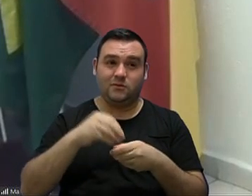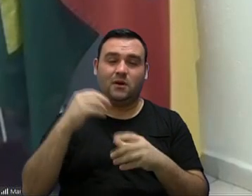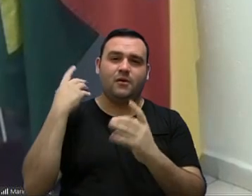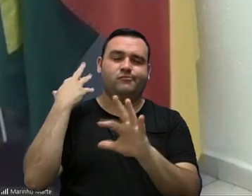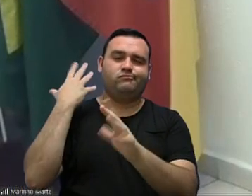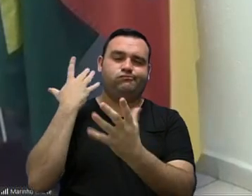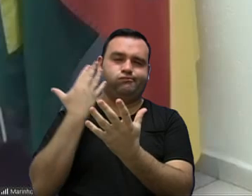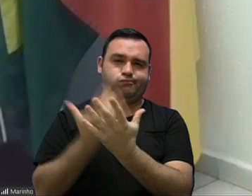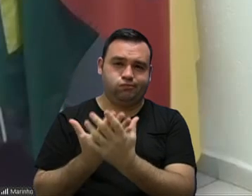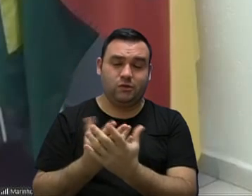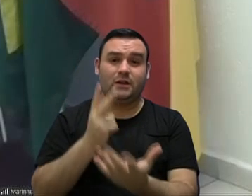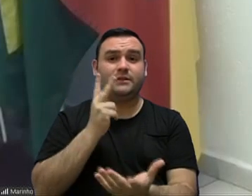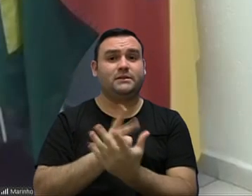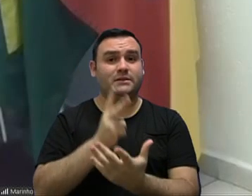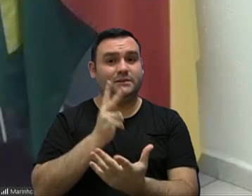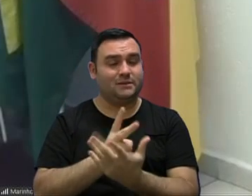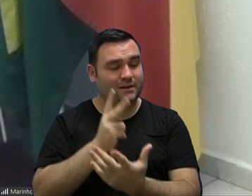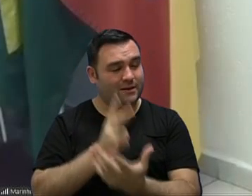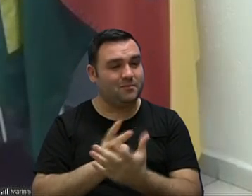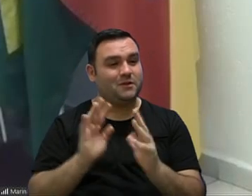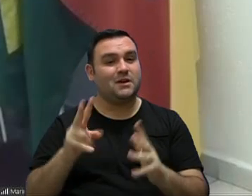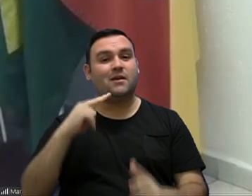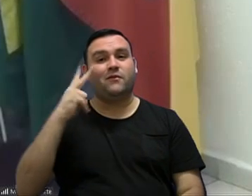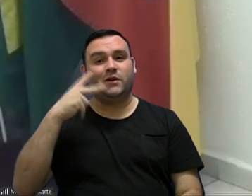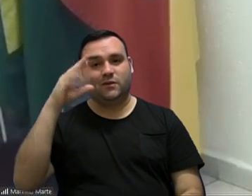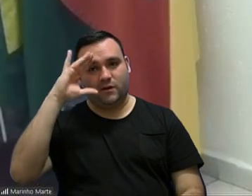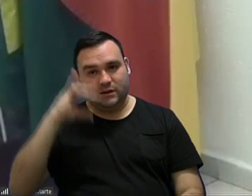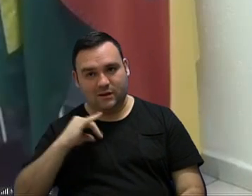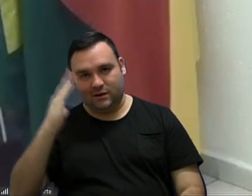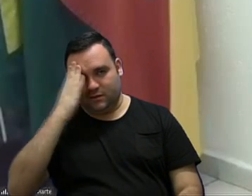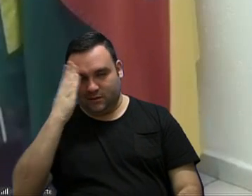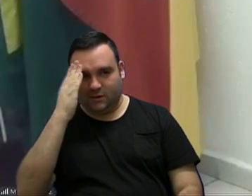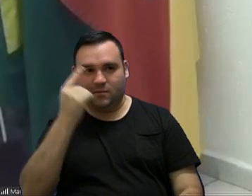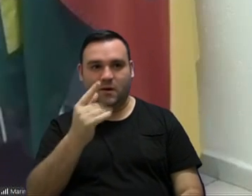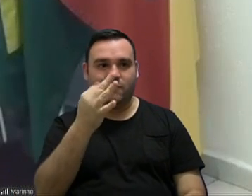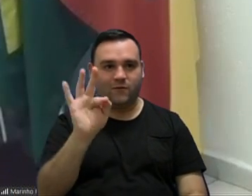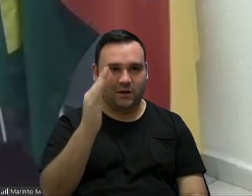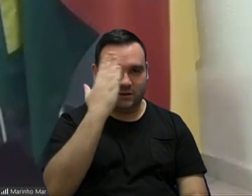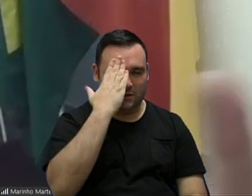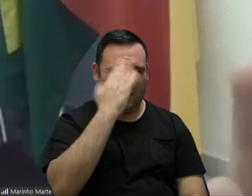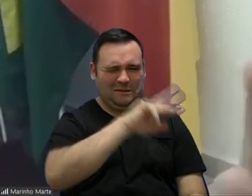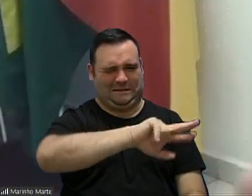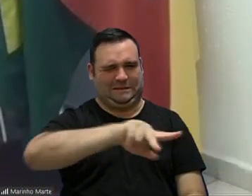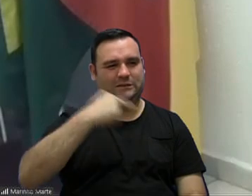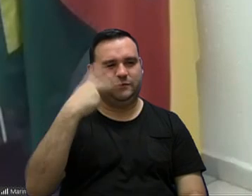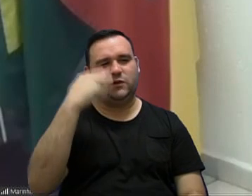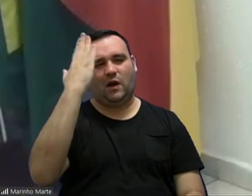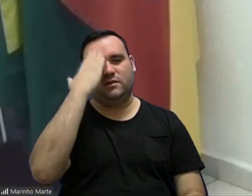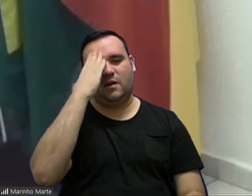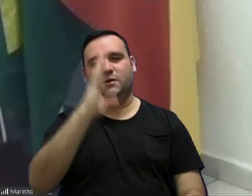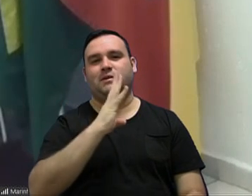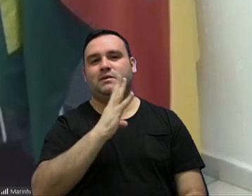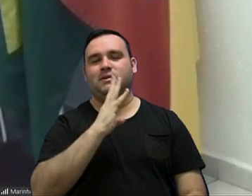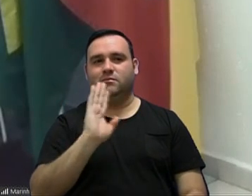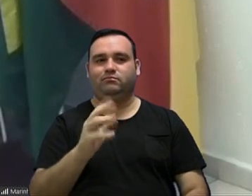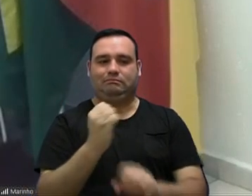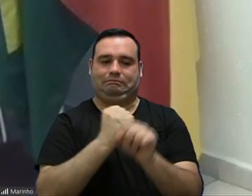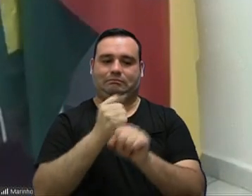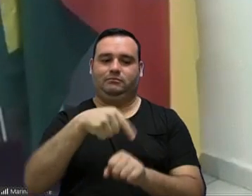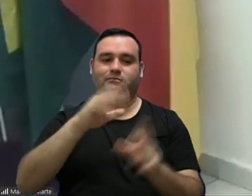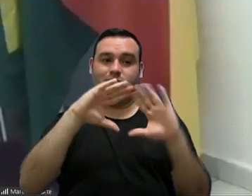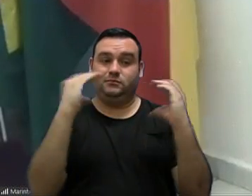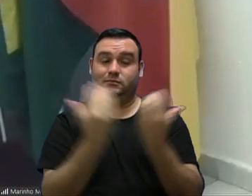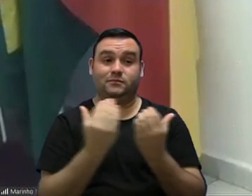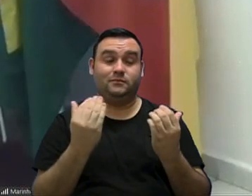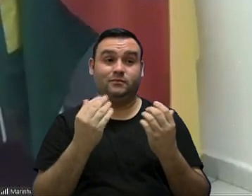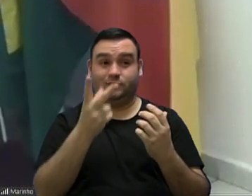historicamente sempre aconteceu isso. A vereadora Yara sabe, o vereador França, o vereador... Enfim, os vereadores que estão há mais tempo aqui.